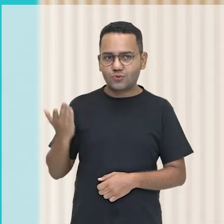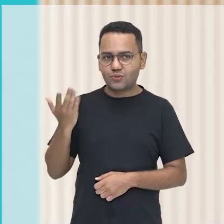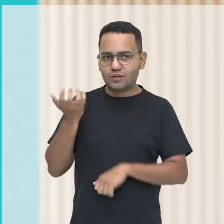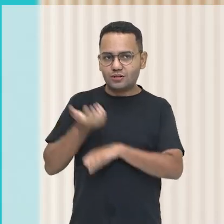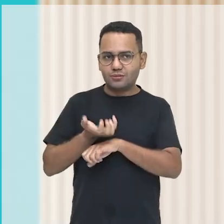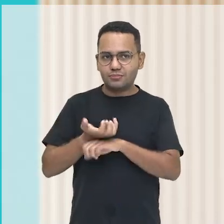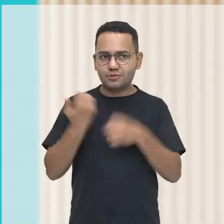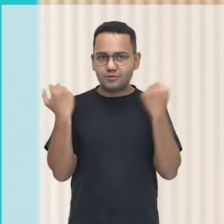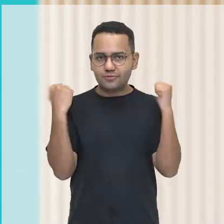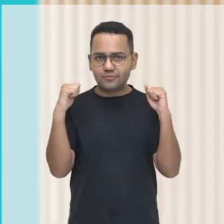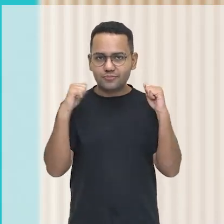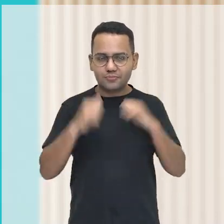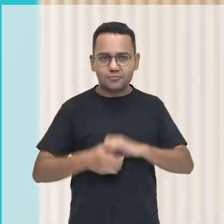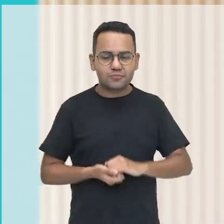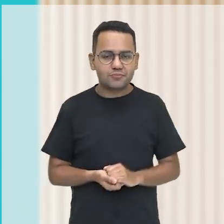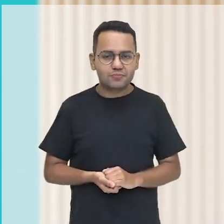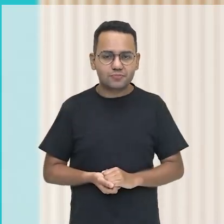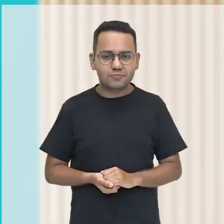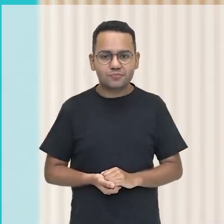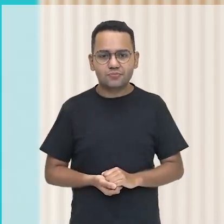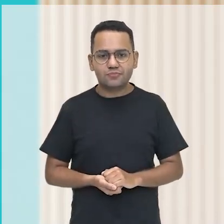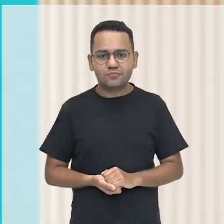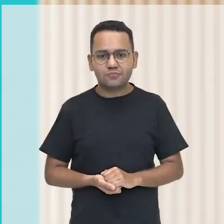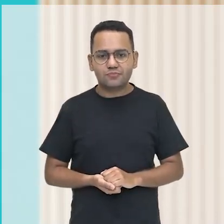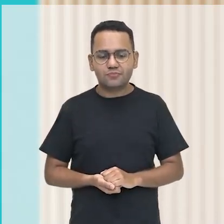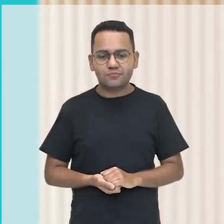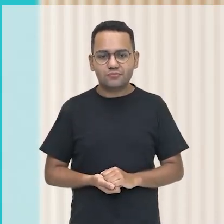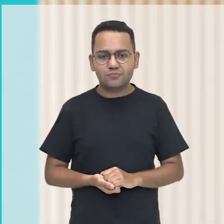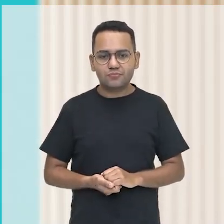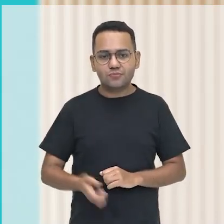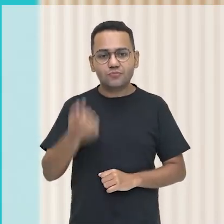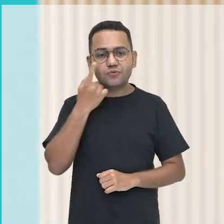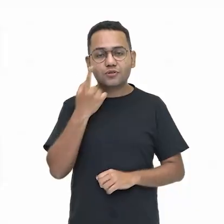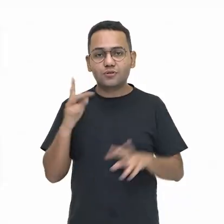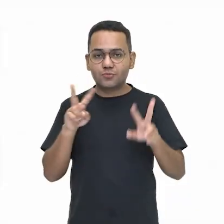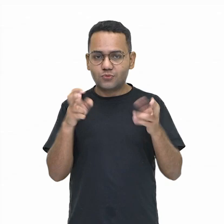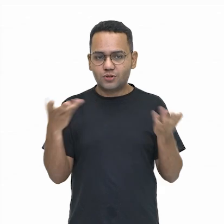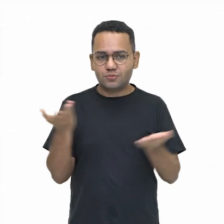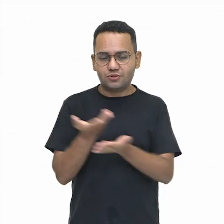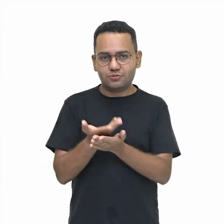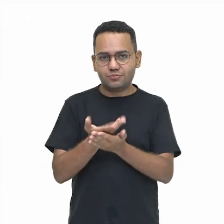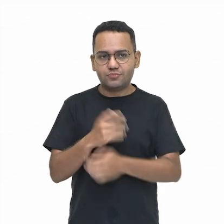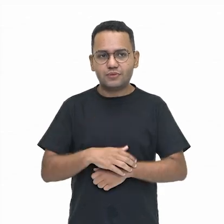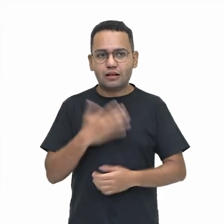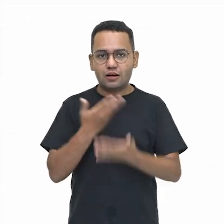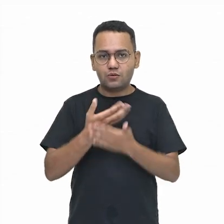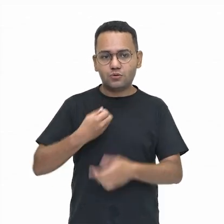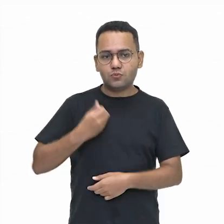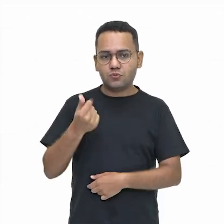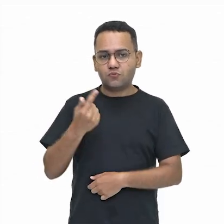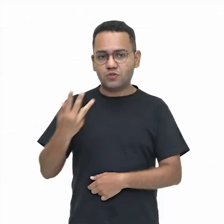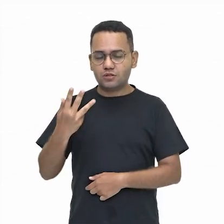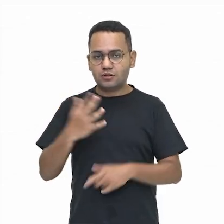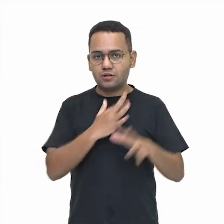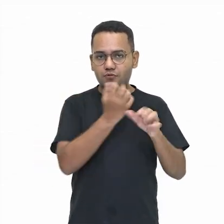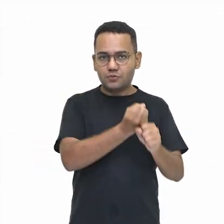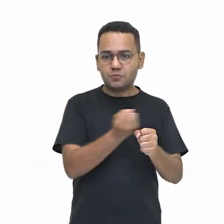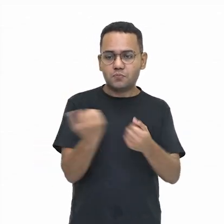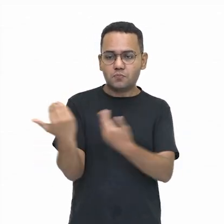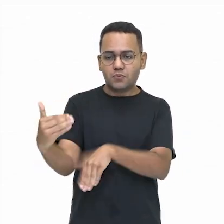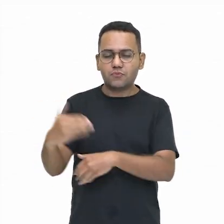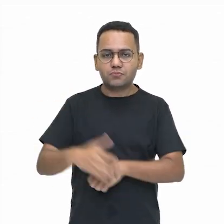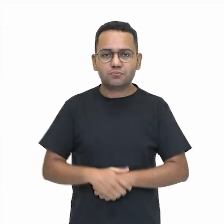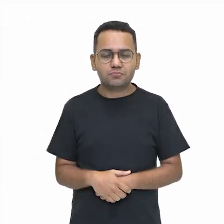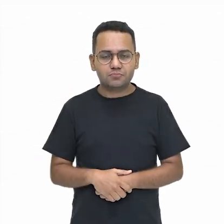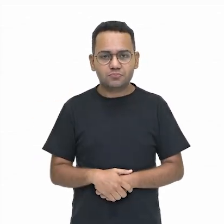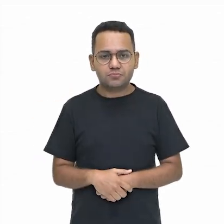disciplina Educação Física, e vamos agora tratar sobre a aula 23, Revisão e Avaliação. Vamos